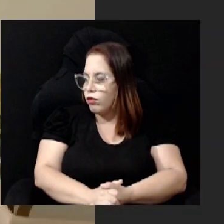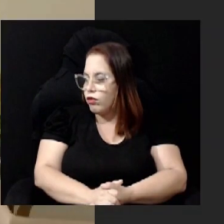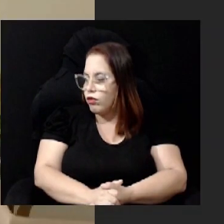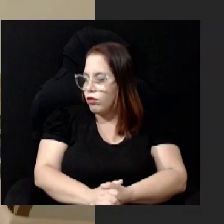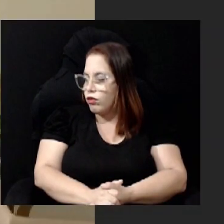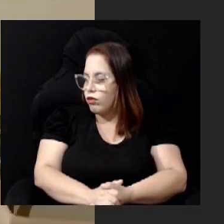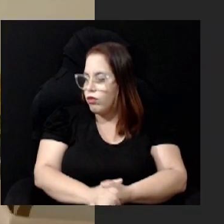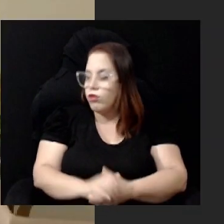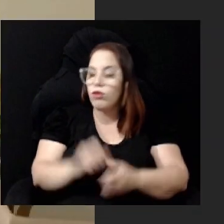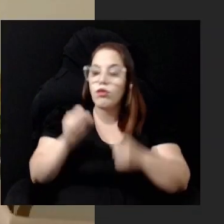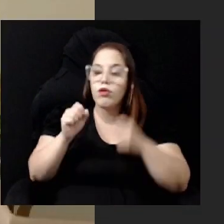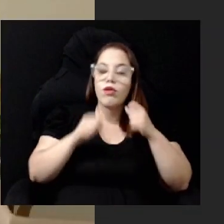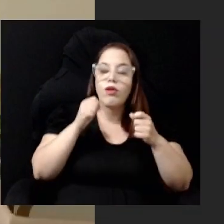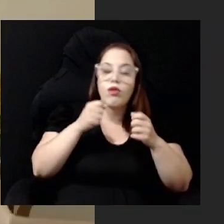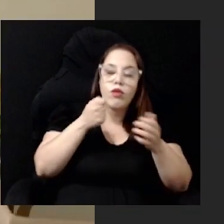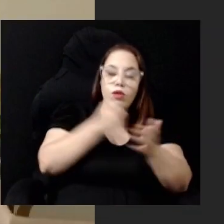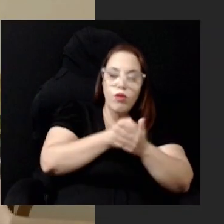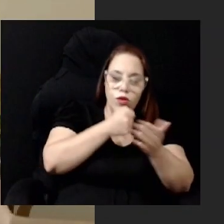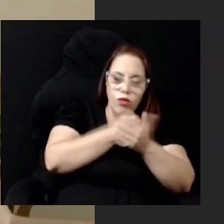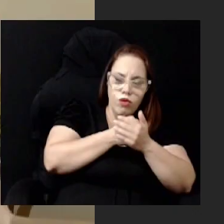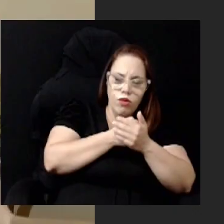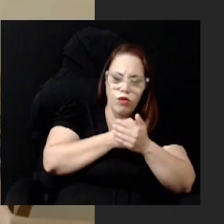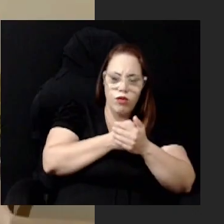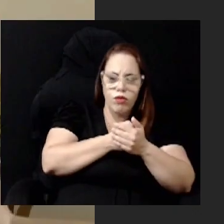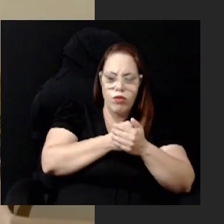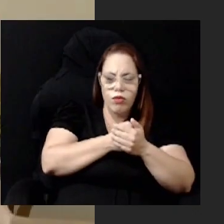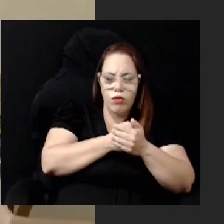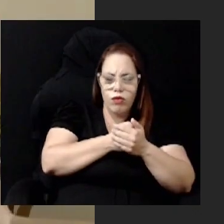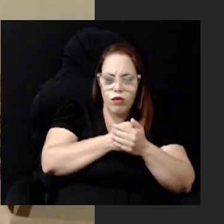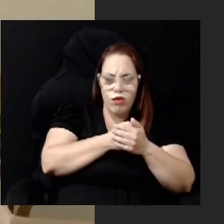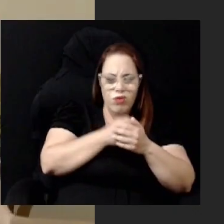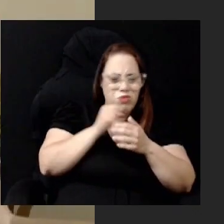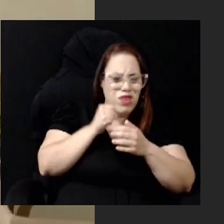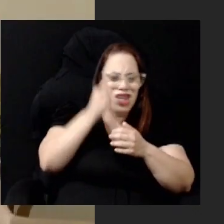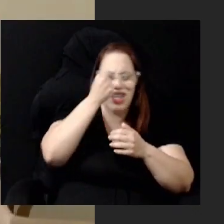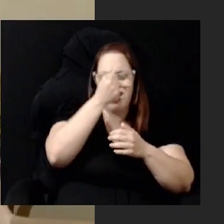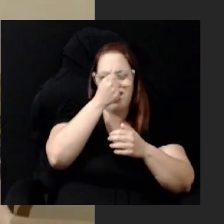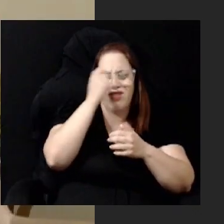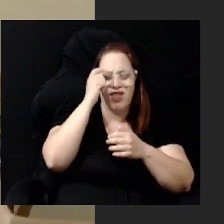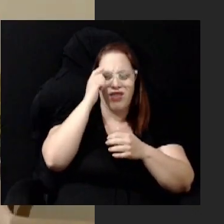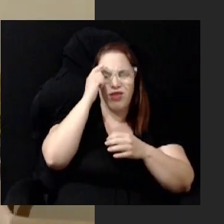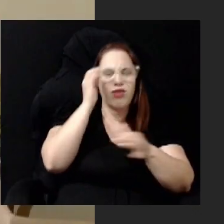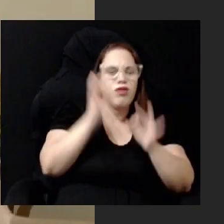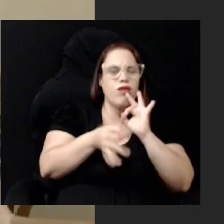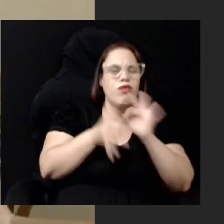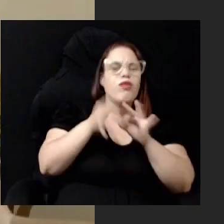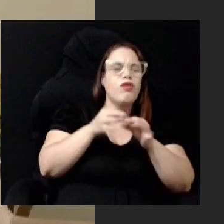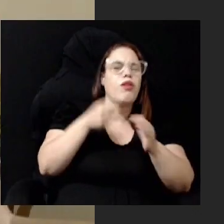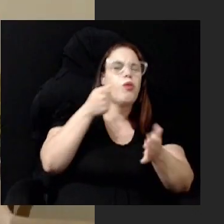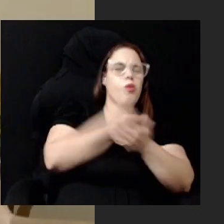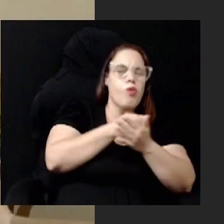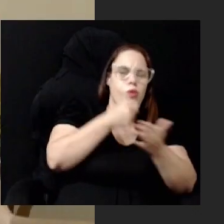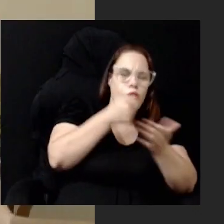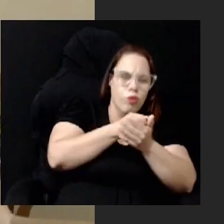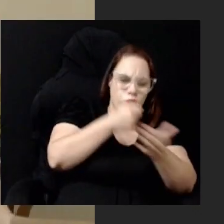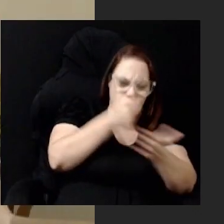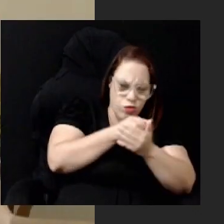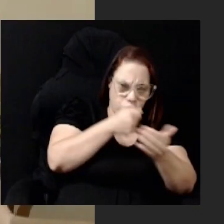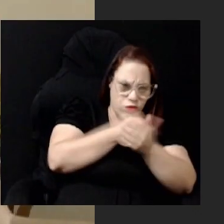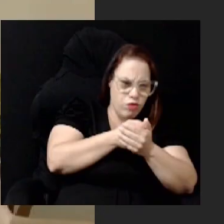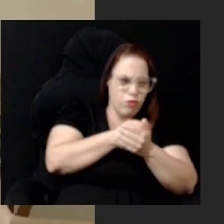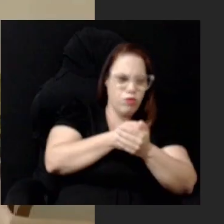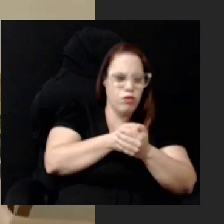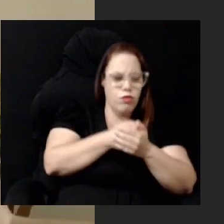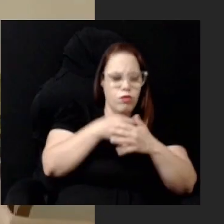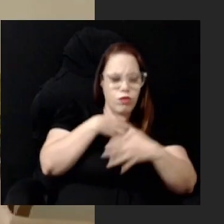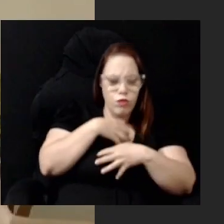O que reforça a possibilidade de ser algo mais grave é justamente a persistência dos sintomas, como a gente falou